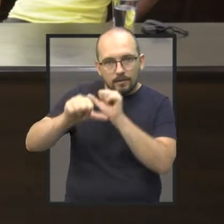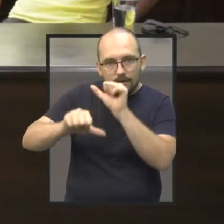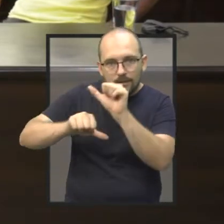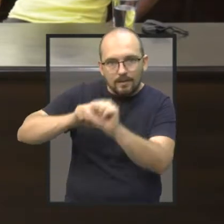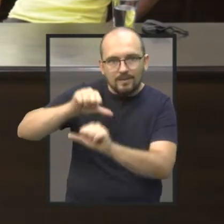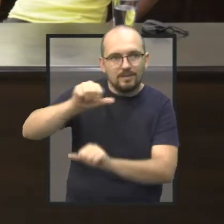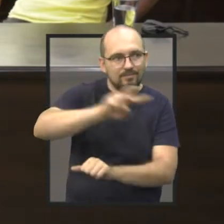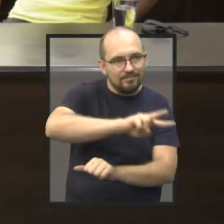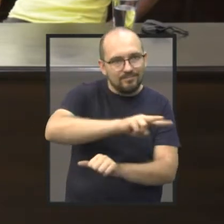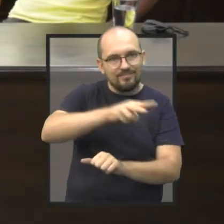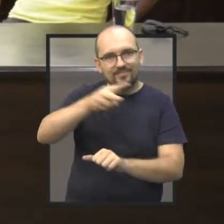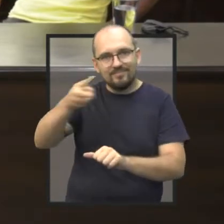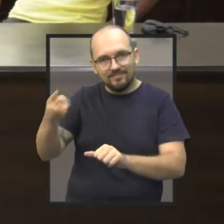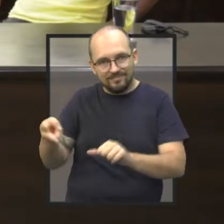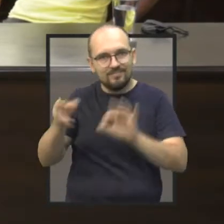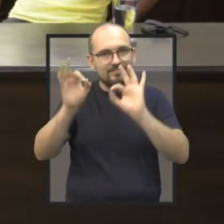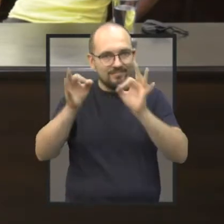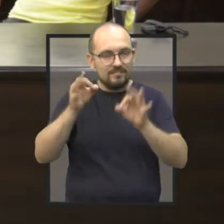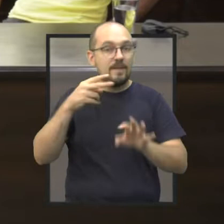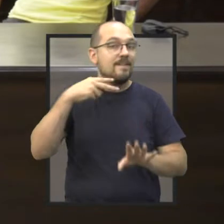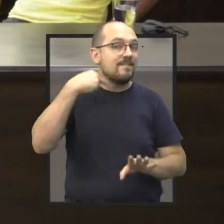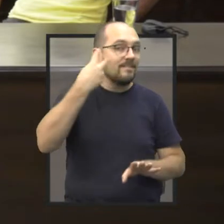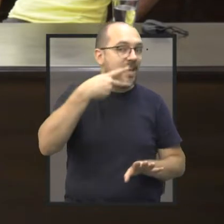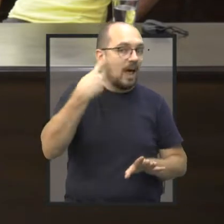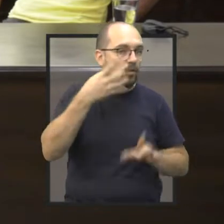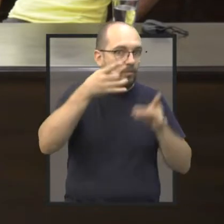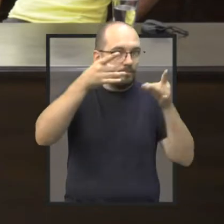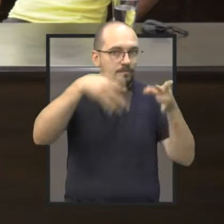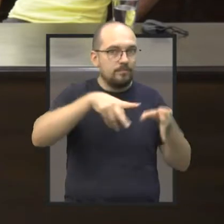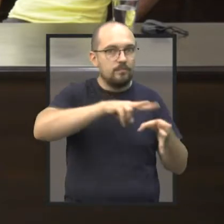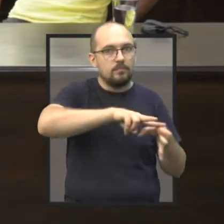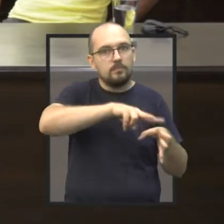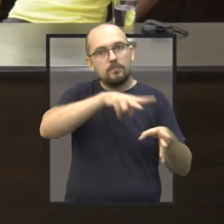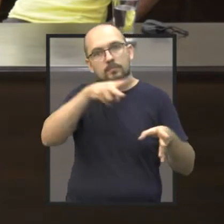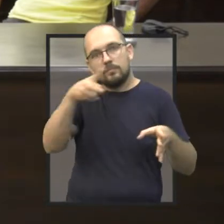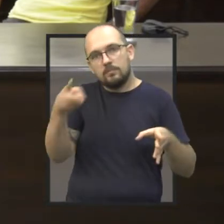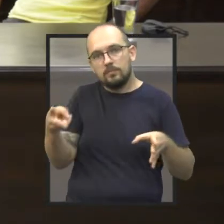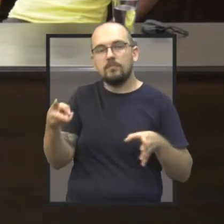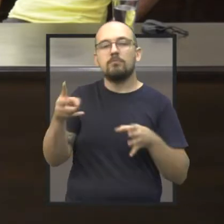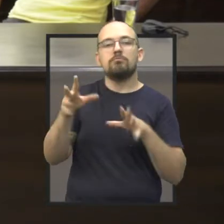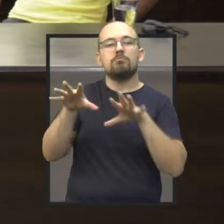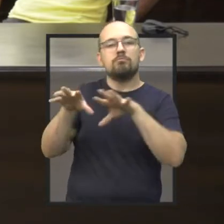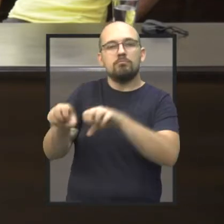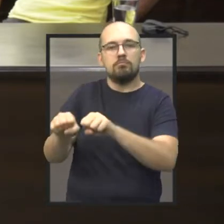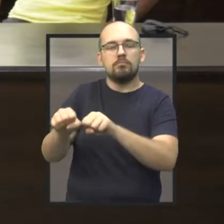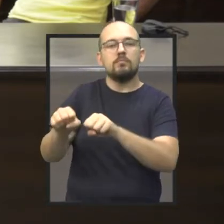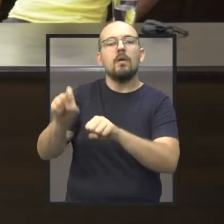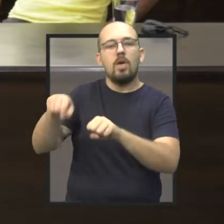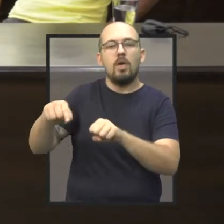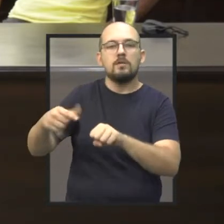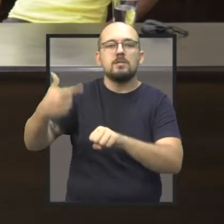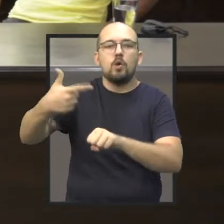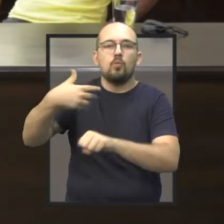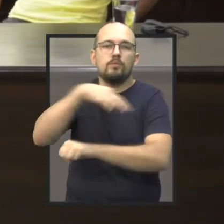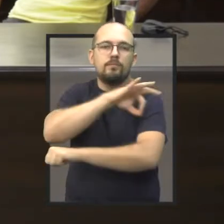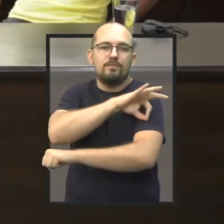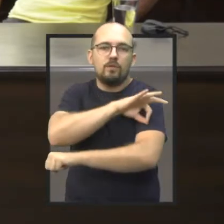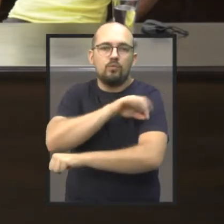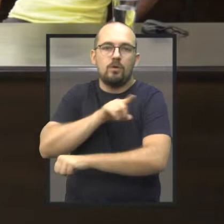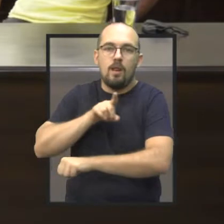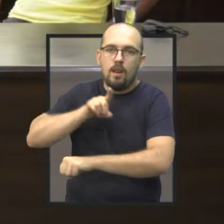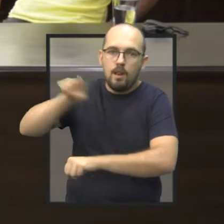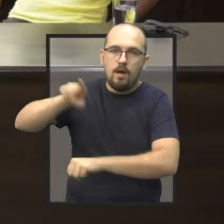de transição, né? Deixando a vereança para assumir a subprefeitura do distrito de